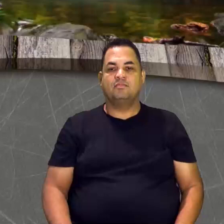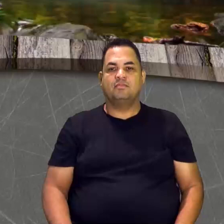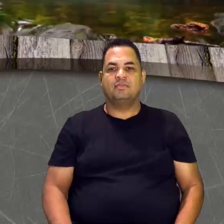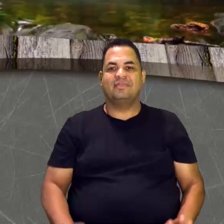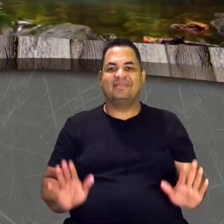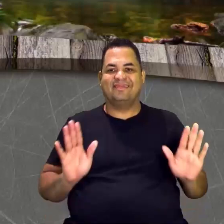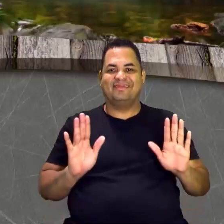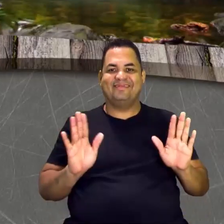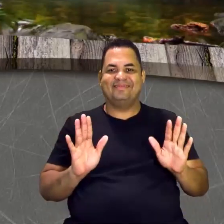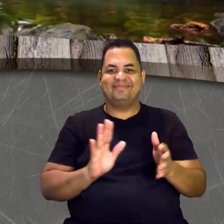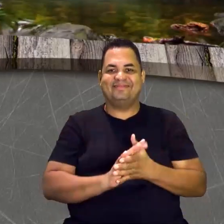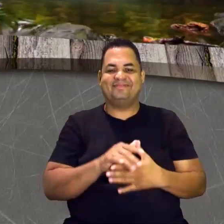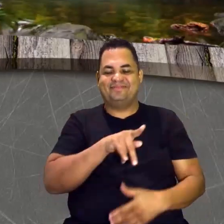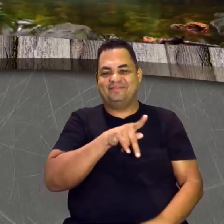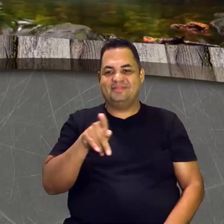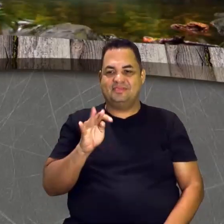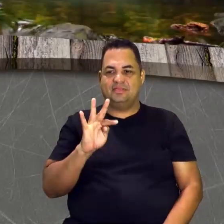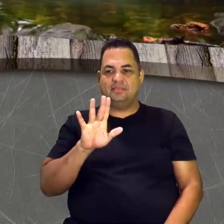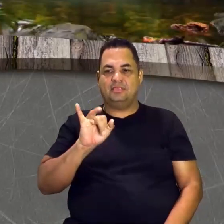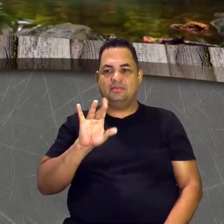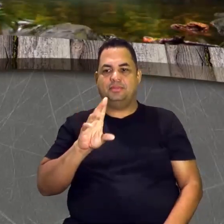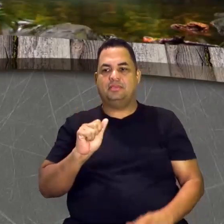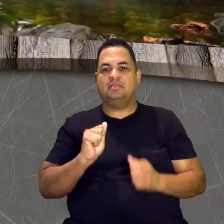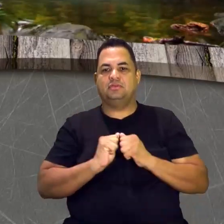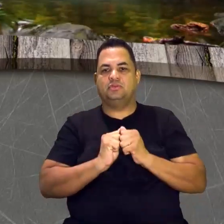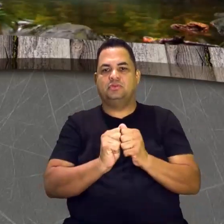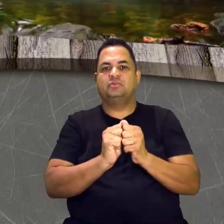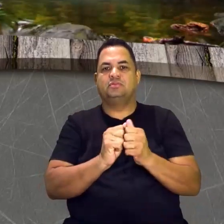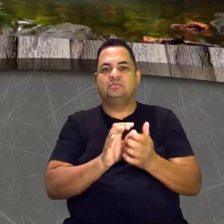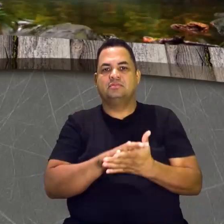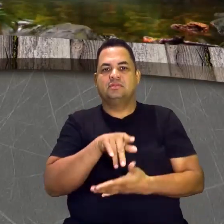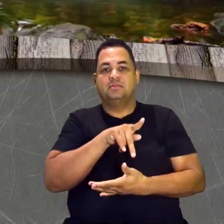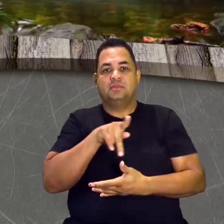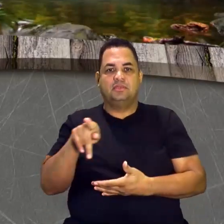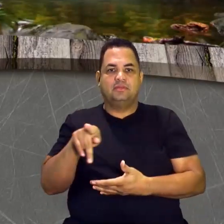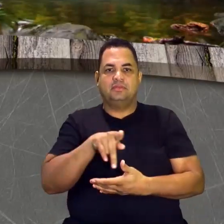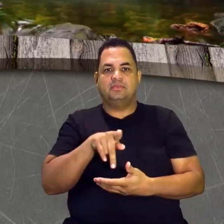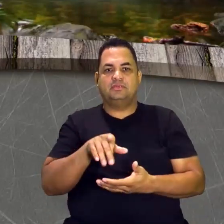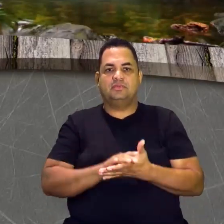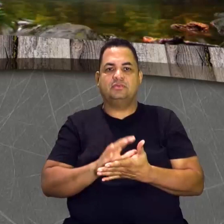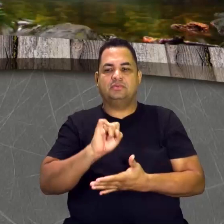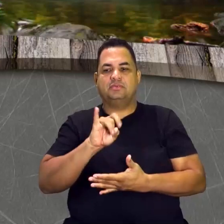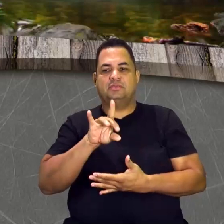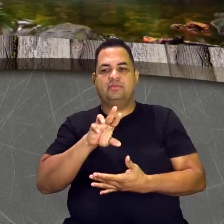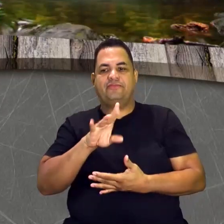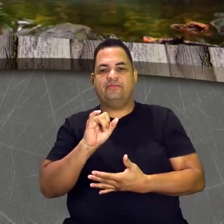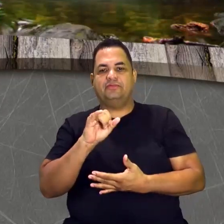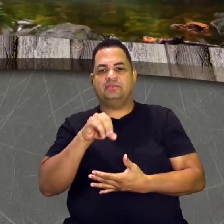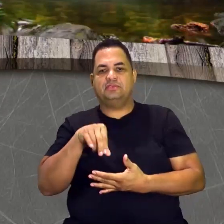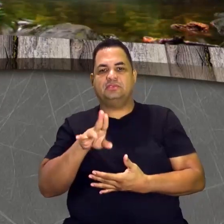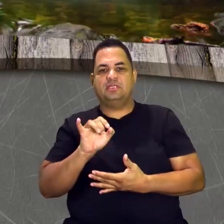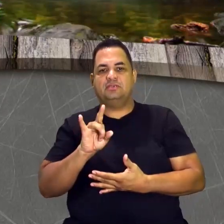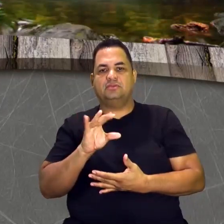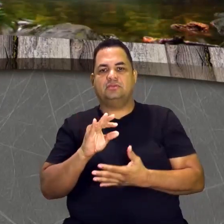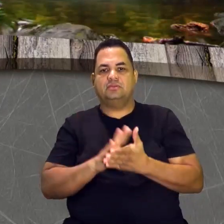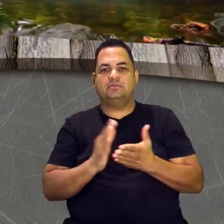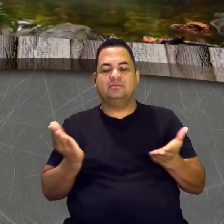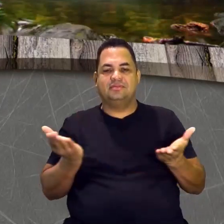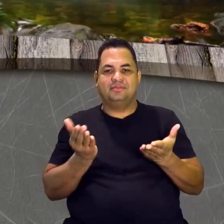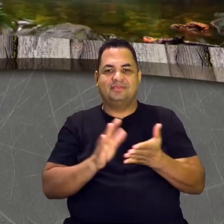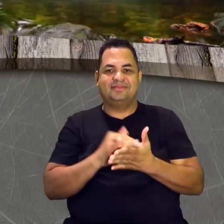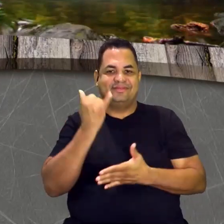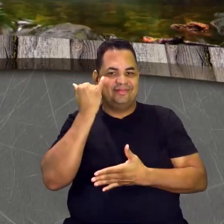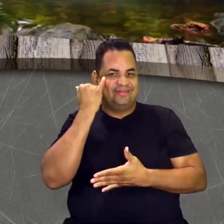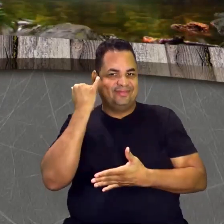Fala, galera! Professor Otávio tá aqui com você. Professor Silvio Santos. Gente, e logicamente com o nosso Sâmio